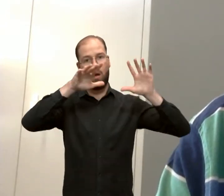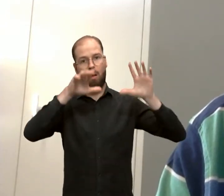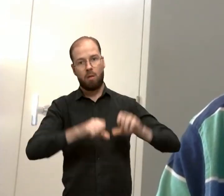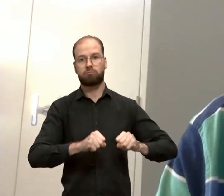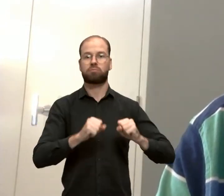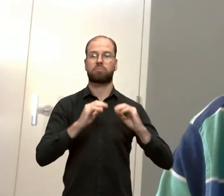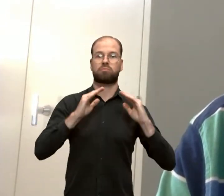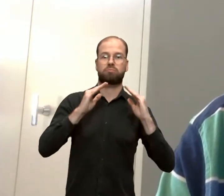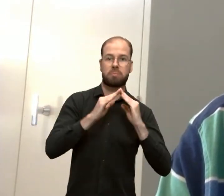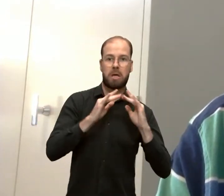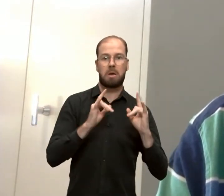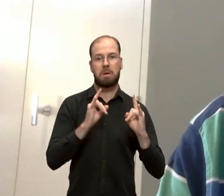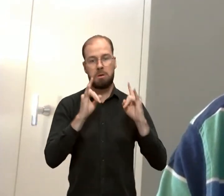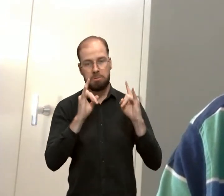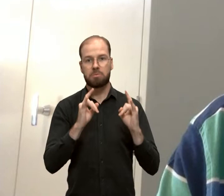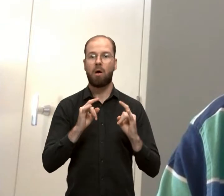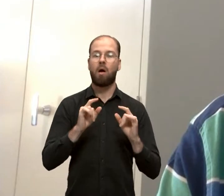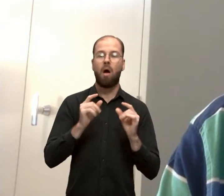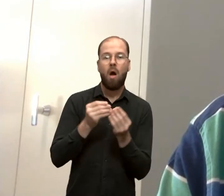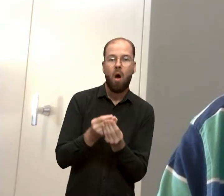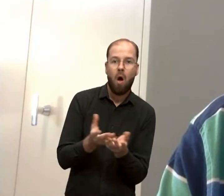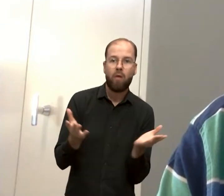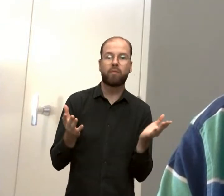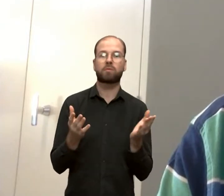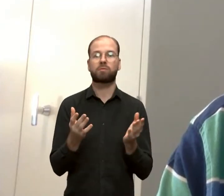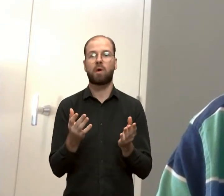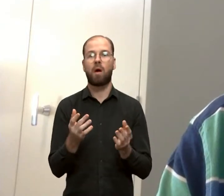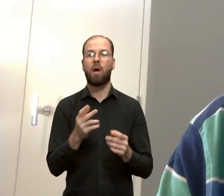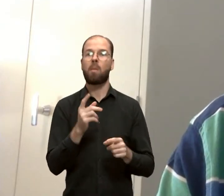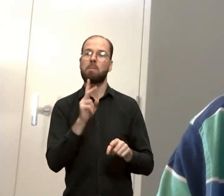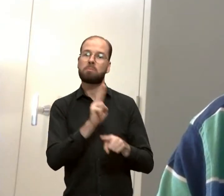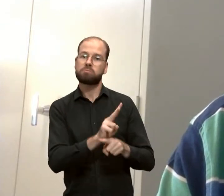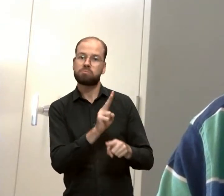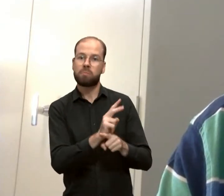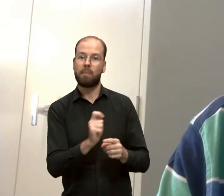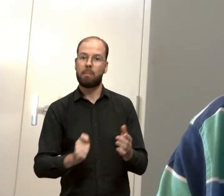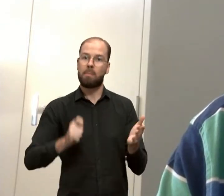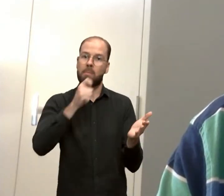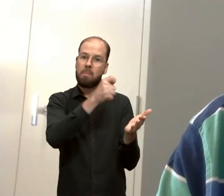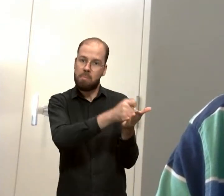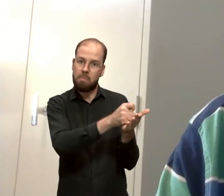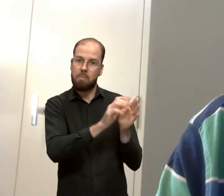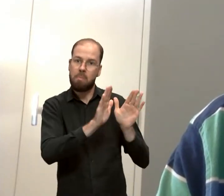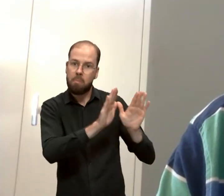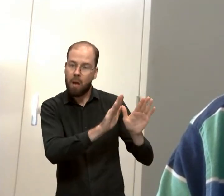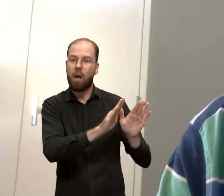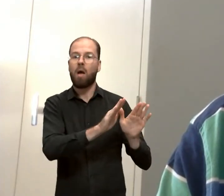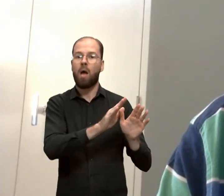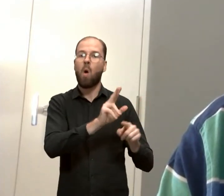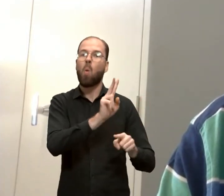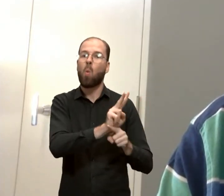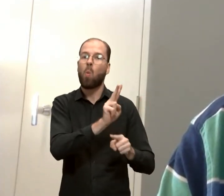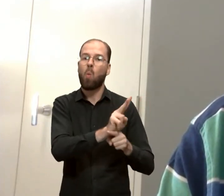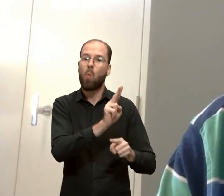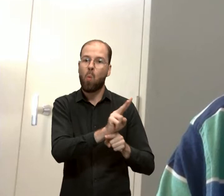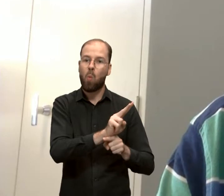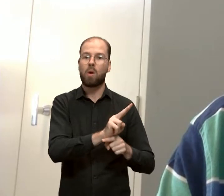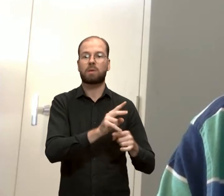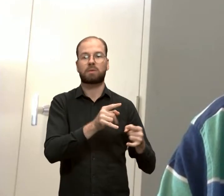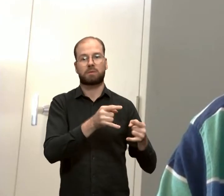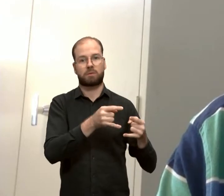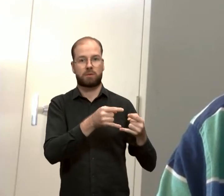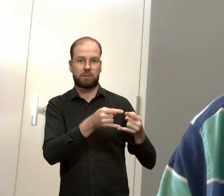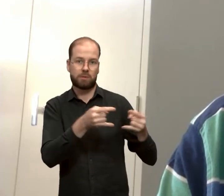inicialmente. Normalmente tem que oferecer um valor em calção, né, então para não ter uma sobrecarga para o estudante,